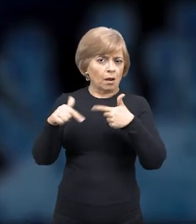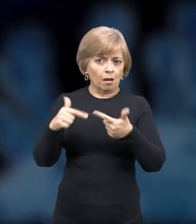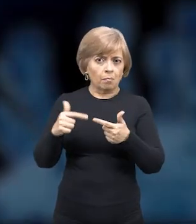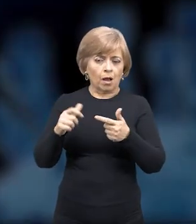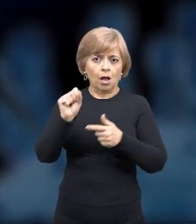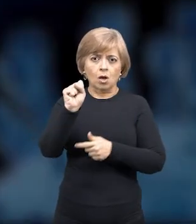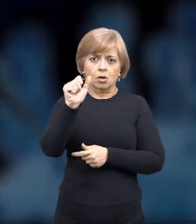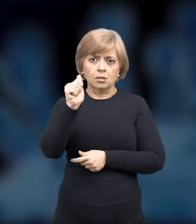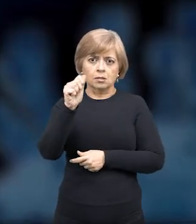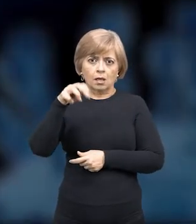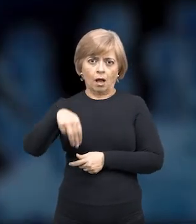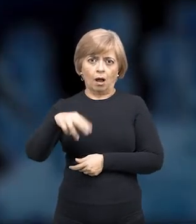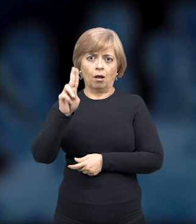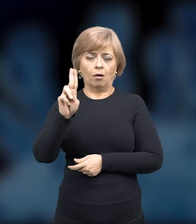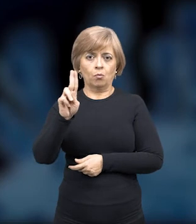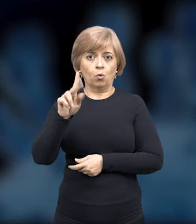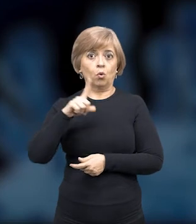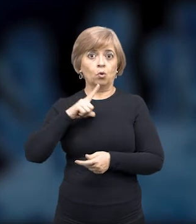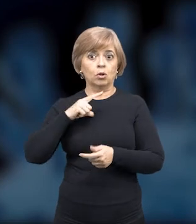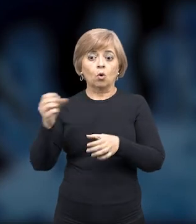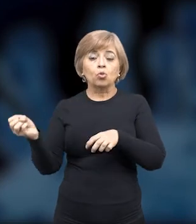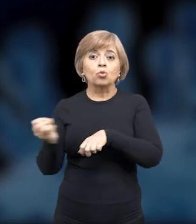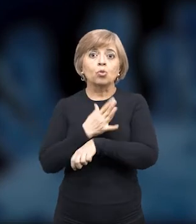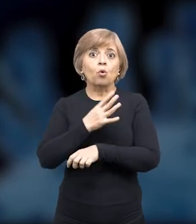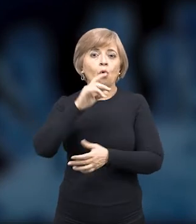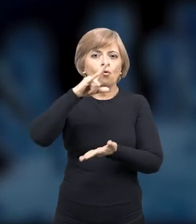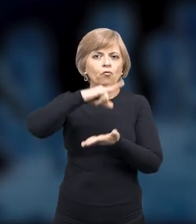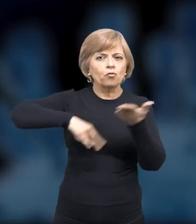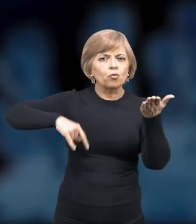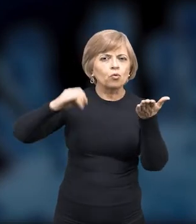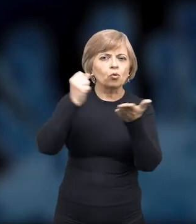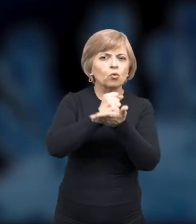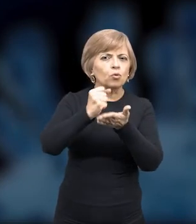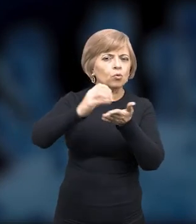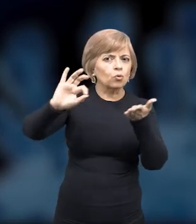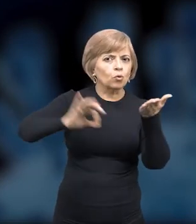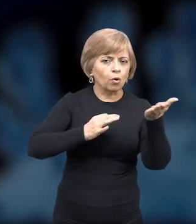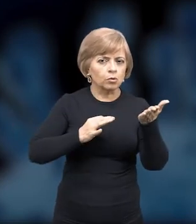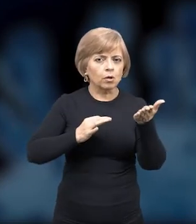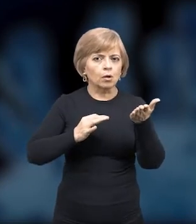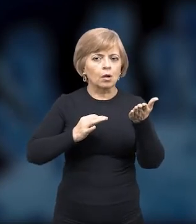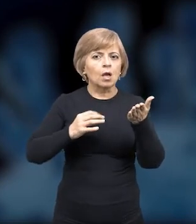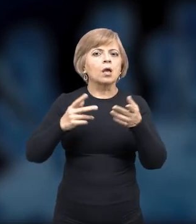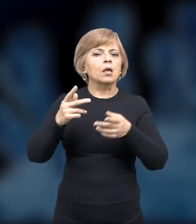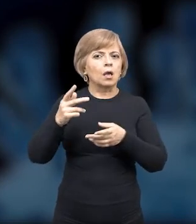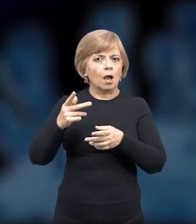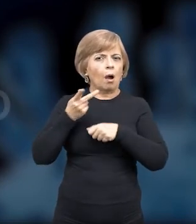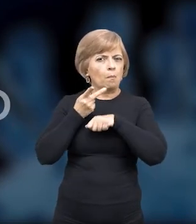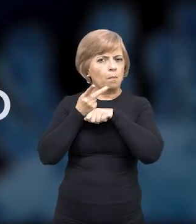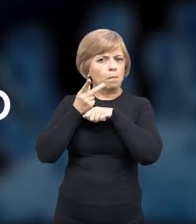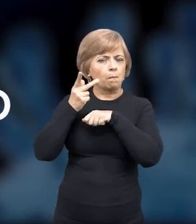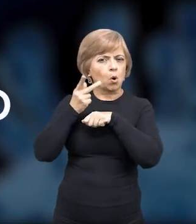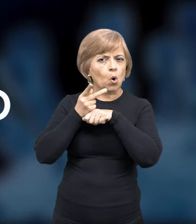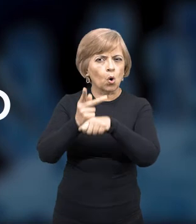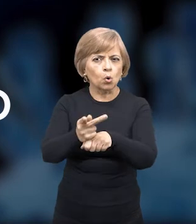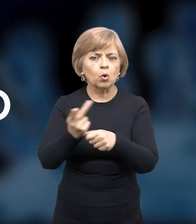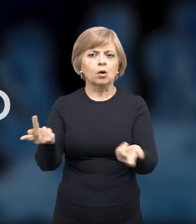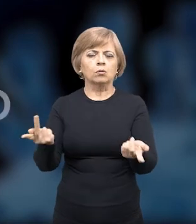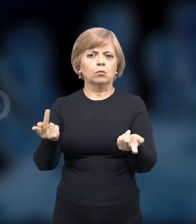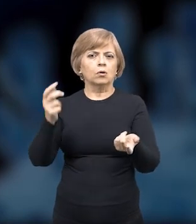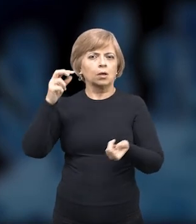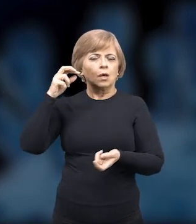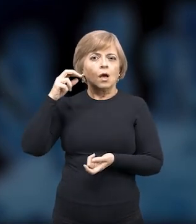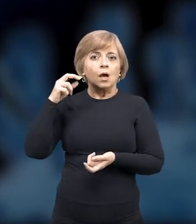SAMU, em que houve um contrato em que a própria Controladoria Geral do Estado, que é um órgão do Poder Executivo, identificou um